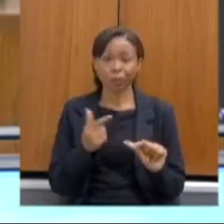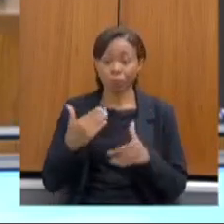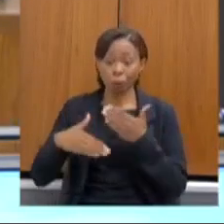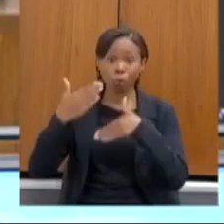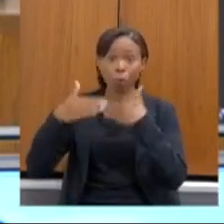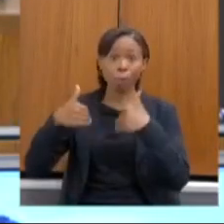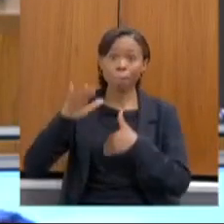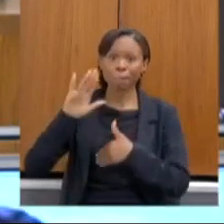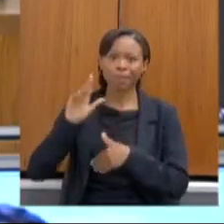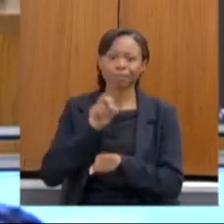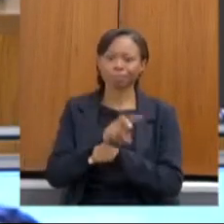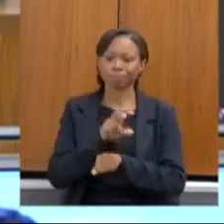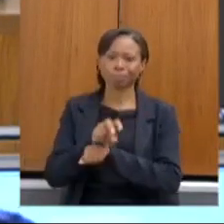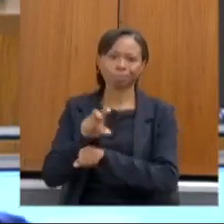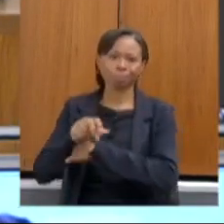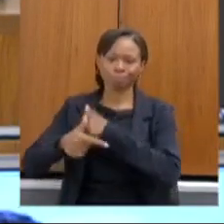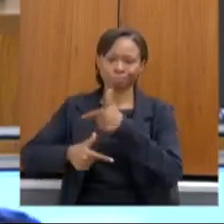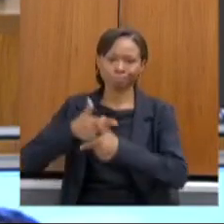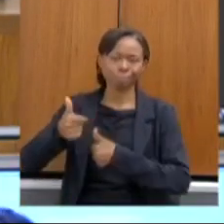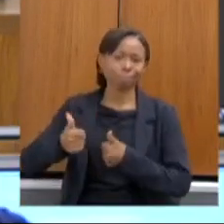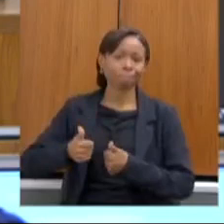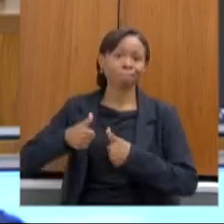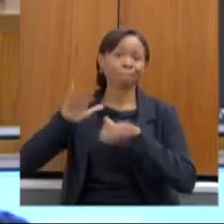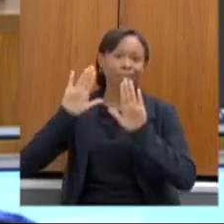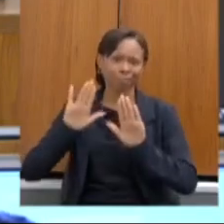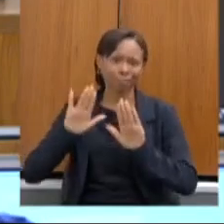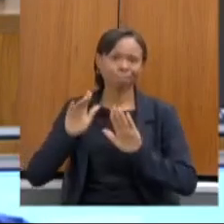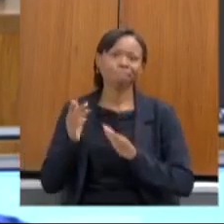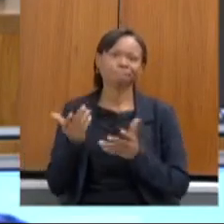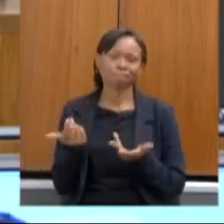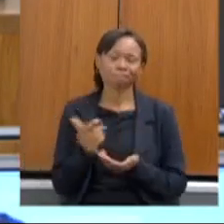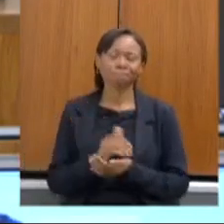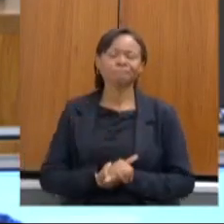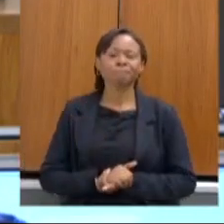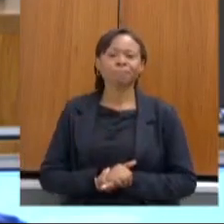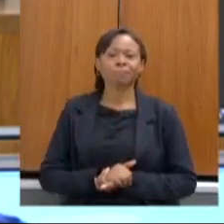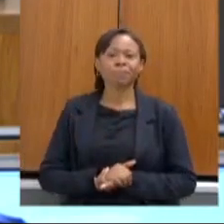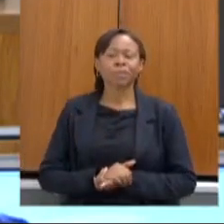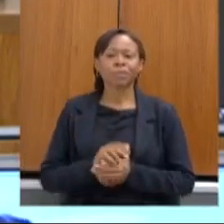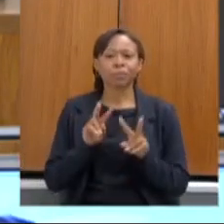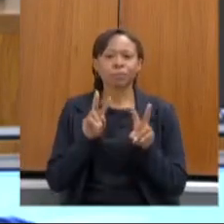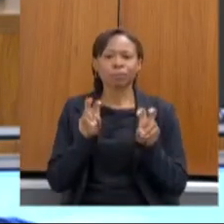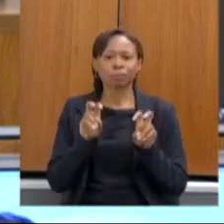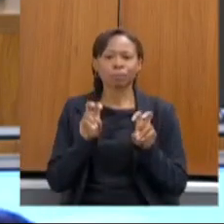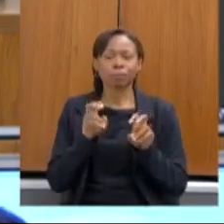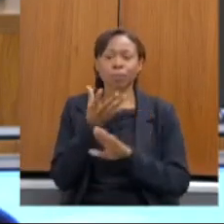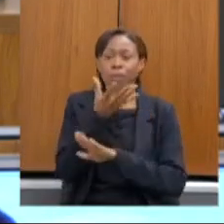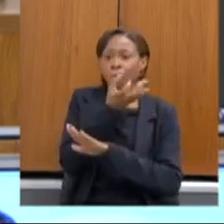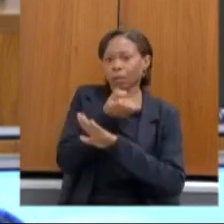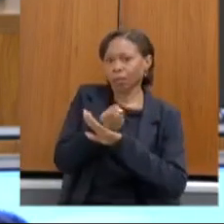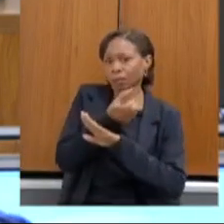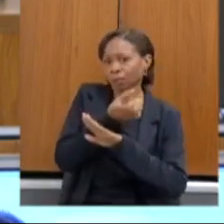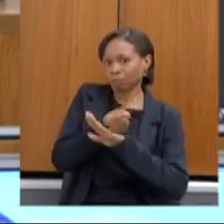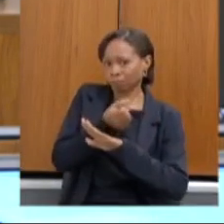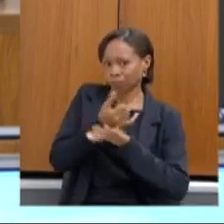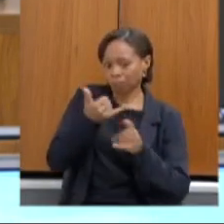perdemos durante a pandemia a energia solar e ela até falou que Minas Gerais